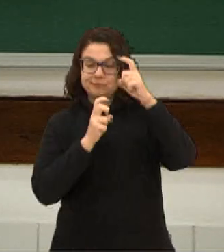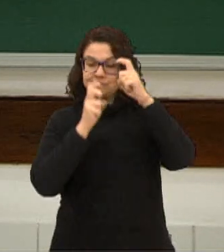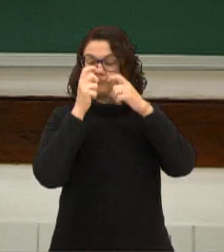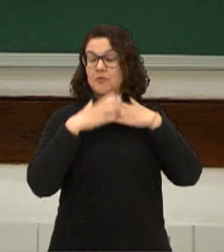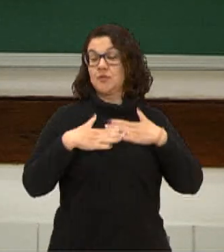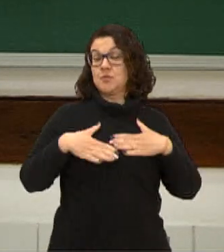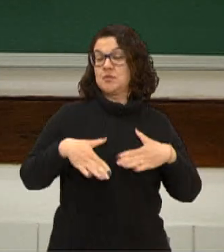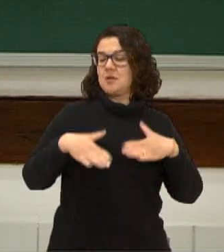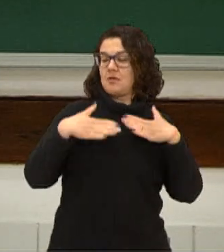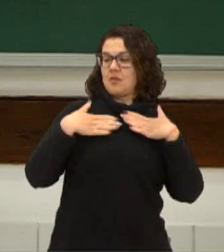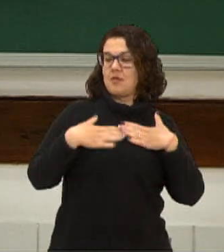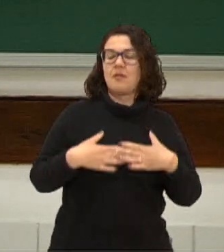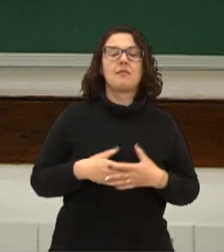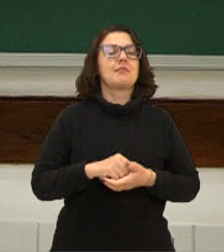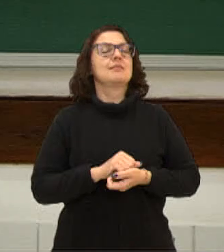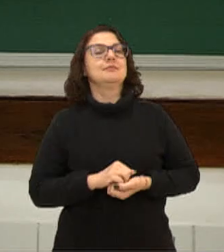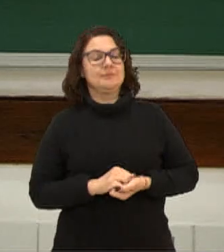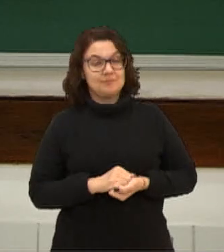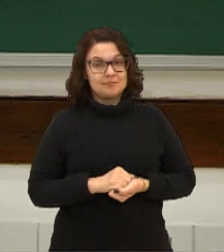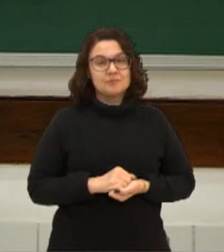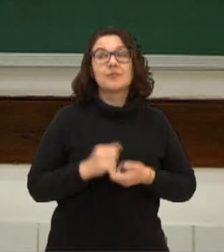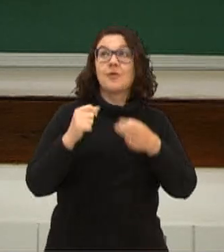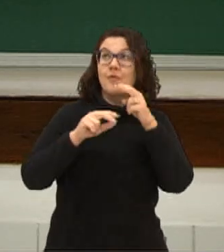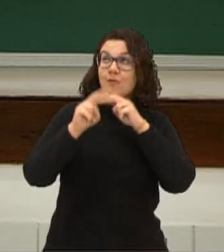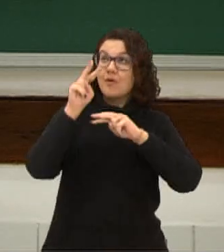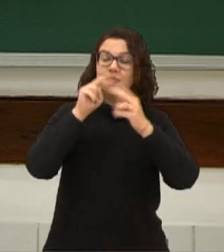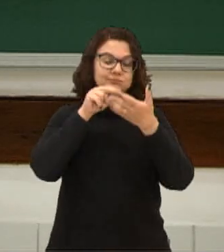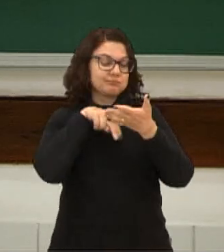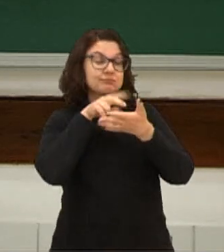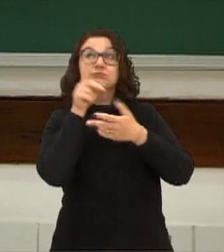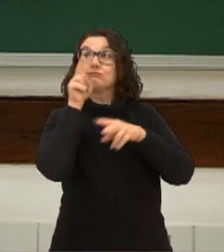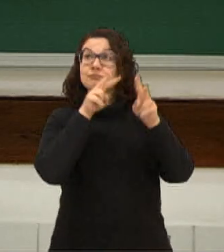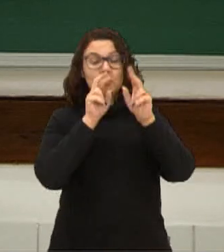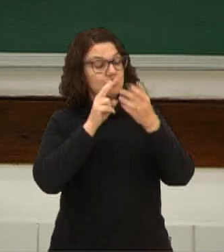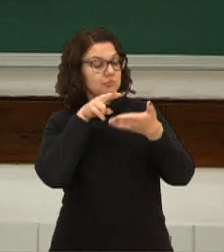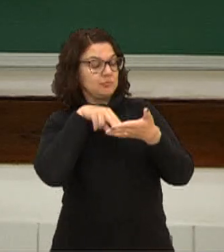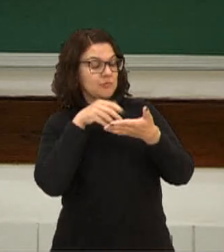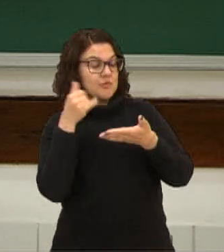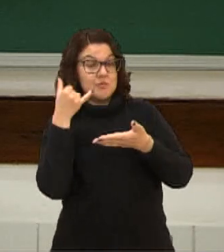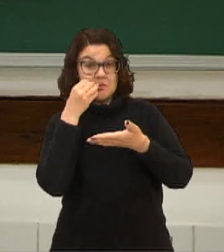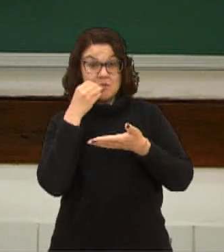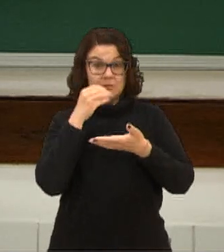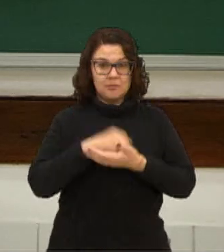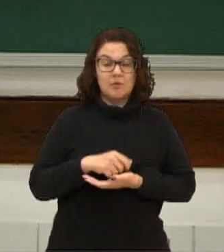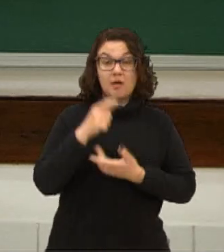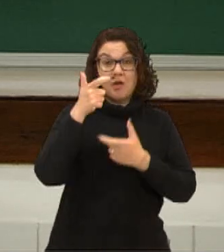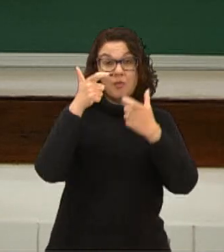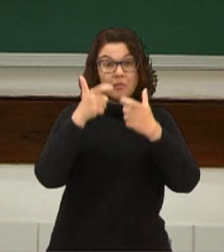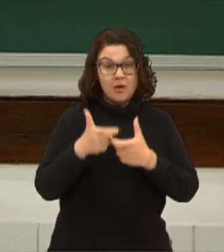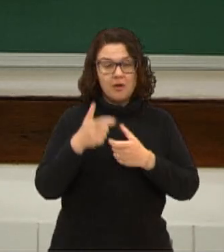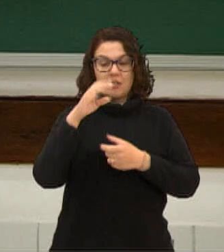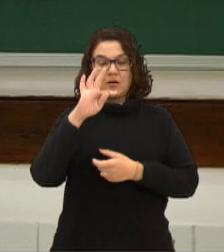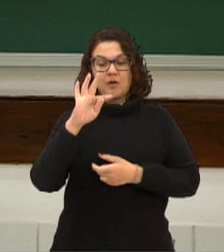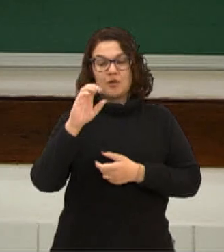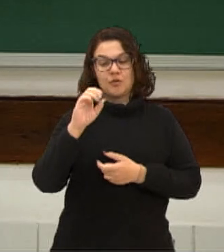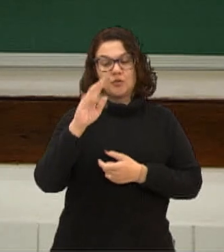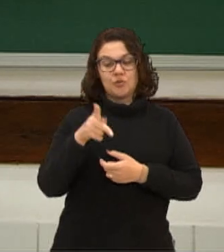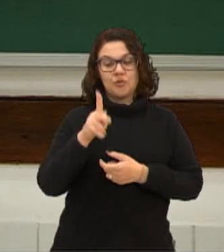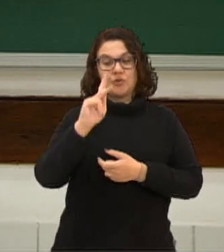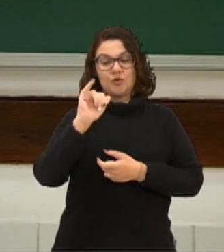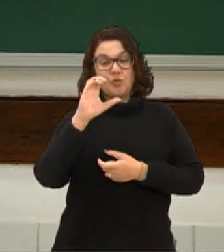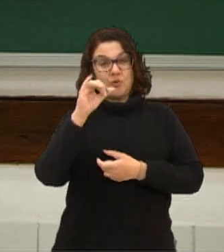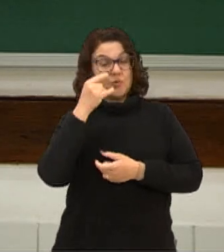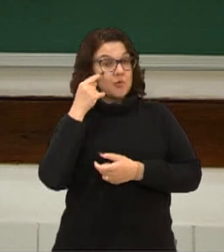facial delas, que é de tranquilidade, olhando para o celular. É de um metrô da cidade de Tóquio, que é